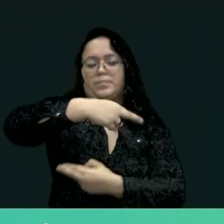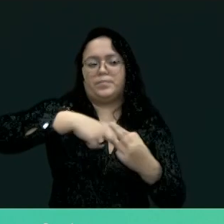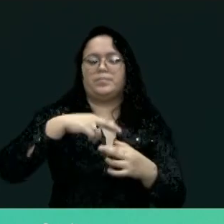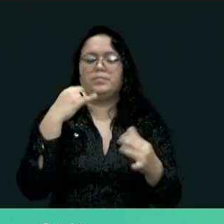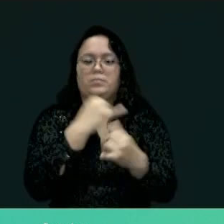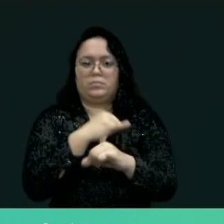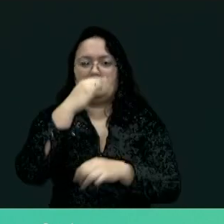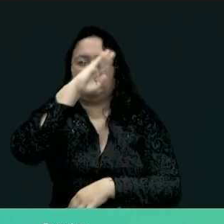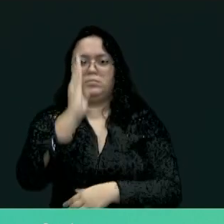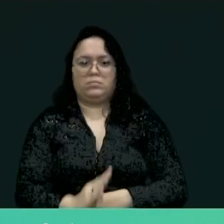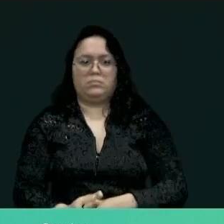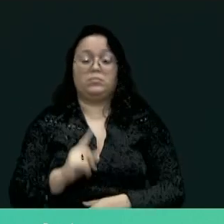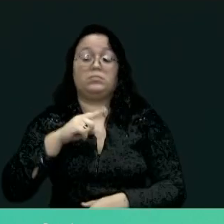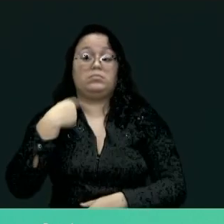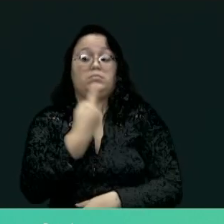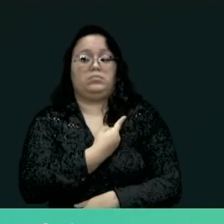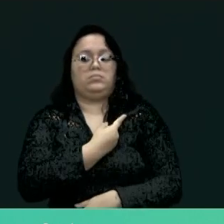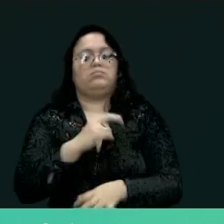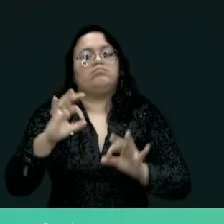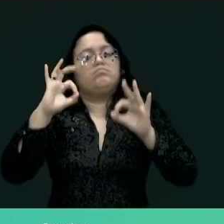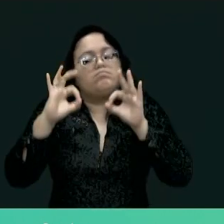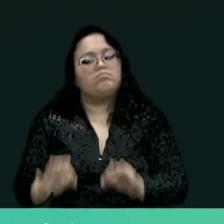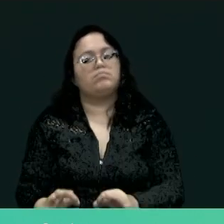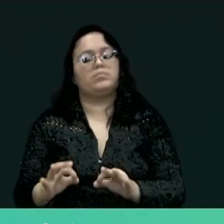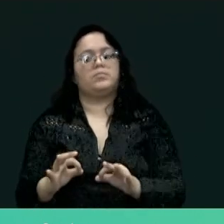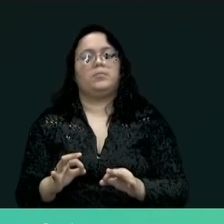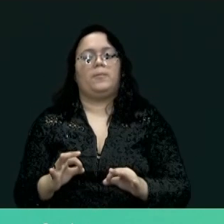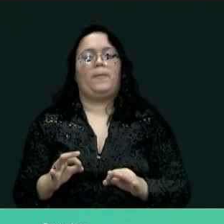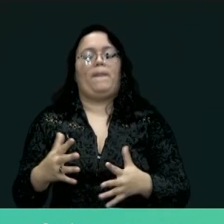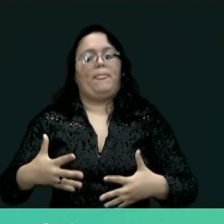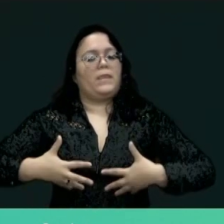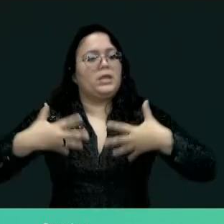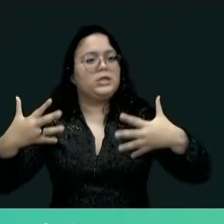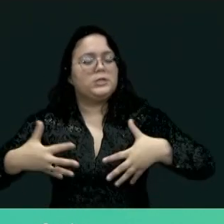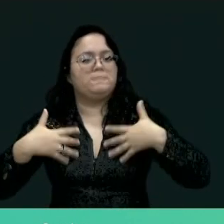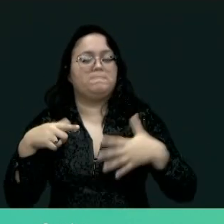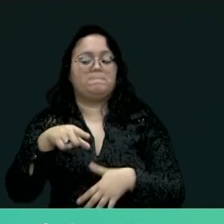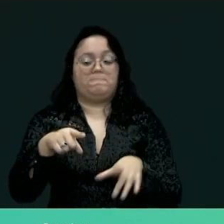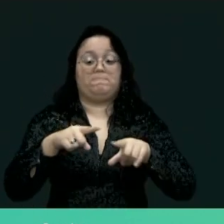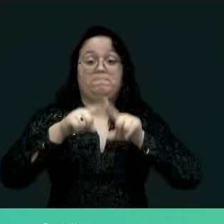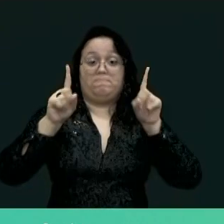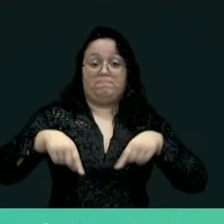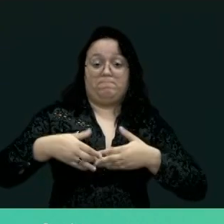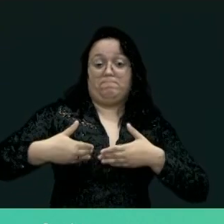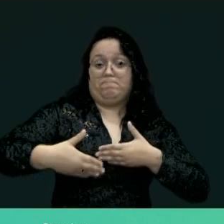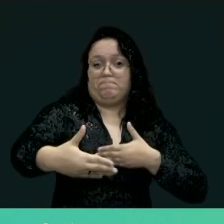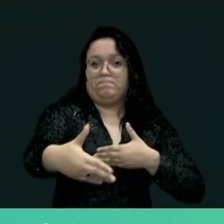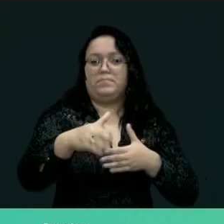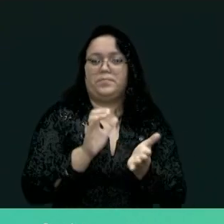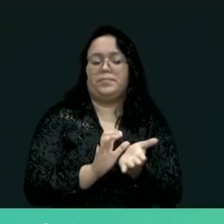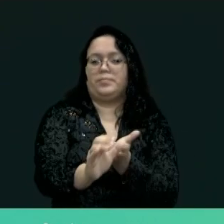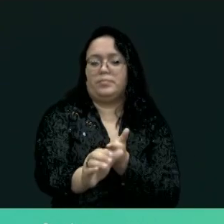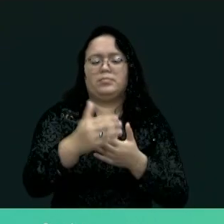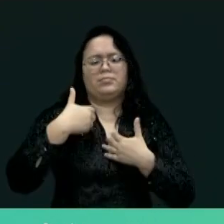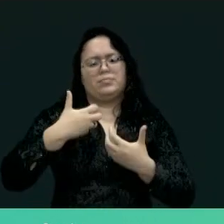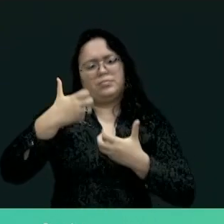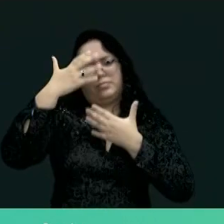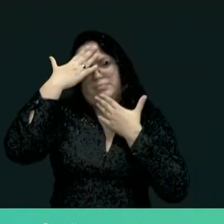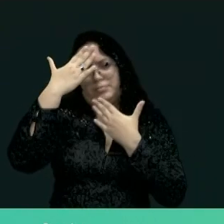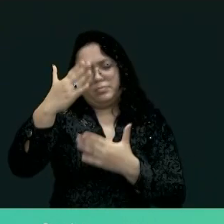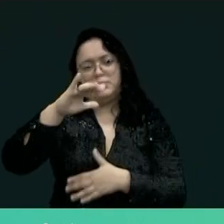Brasil e nós estamos bastante animados com esse processo de investimento. Gostaria de